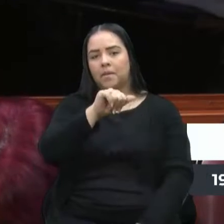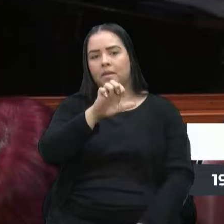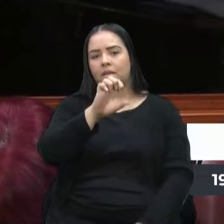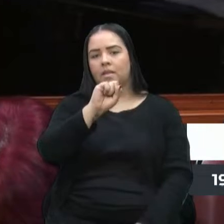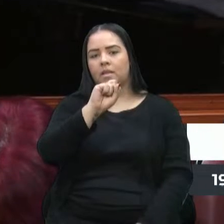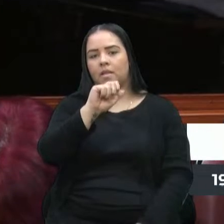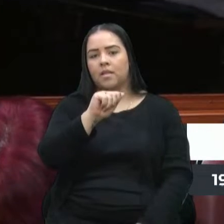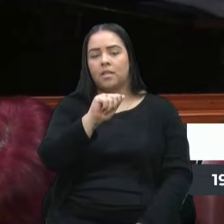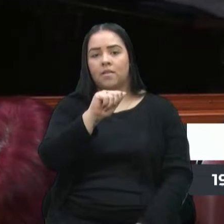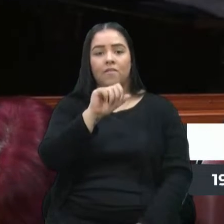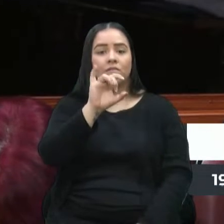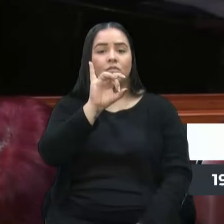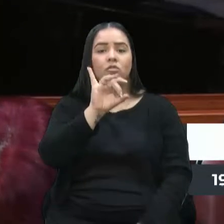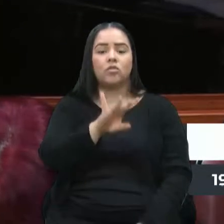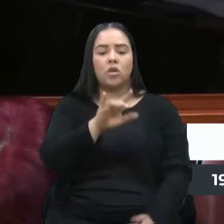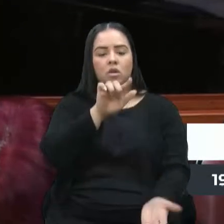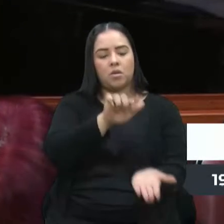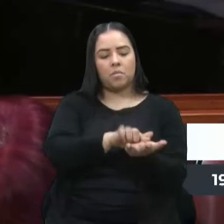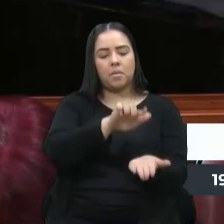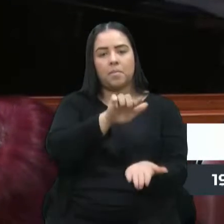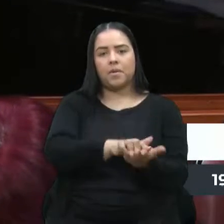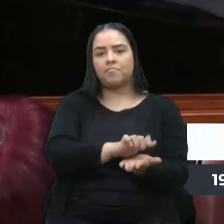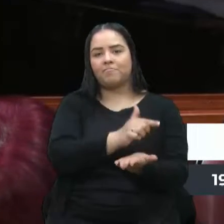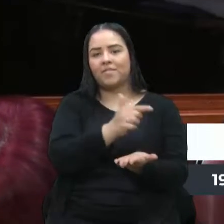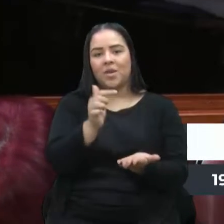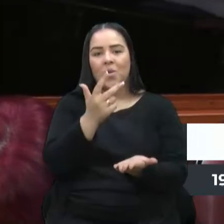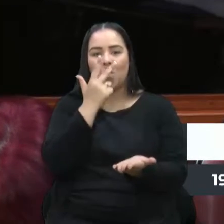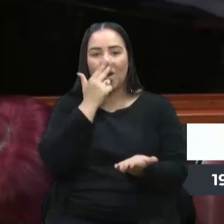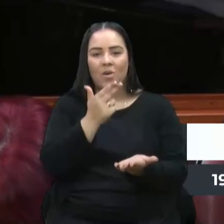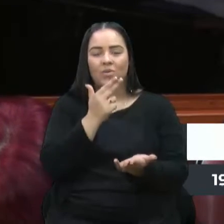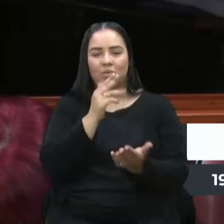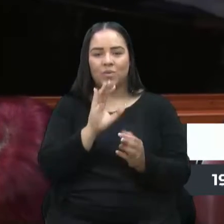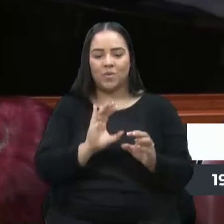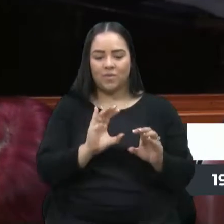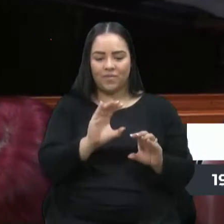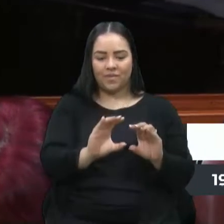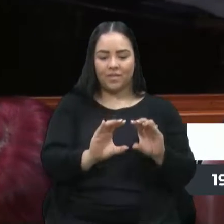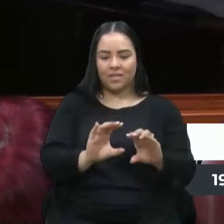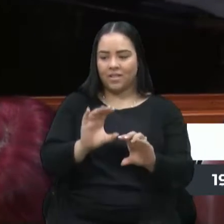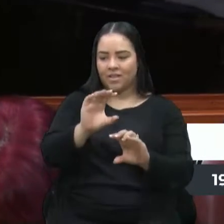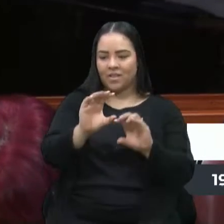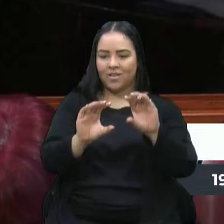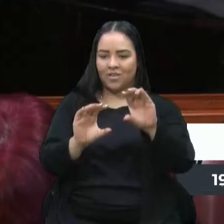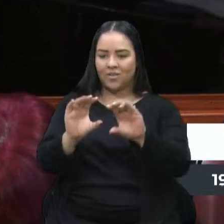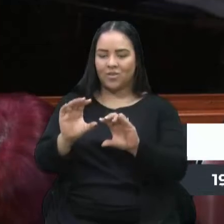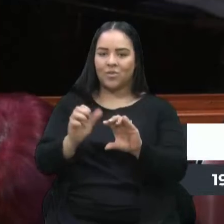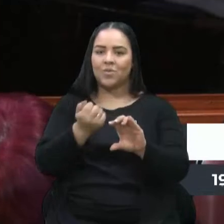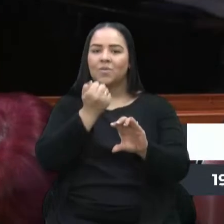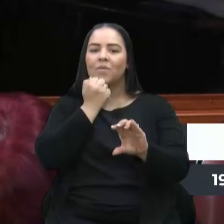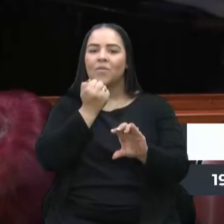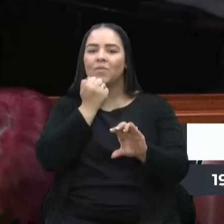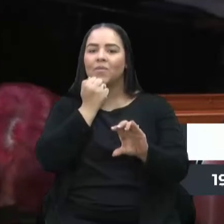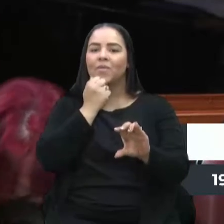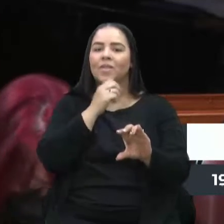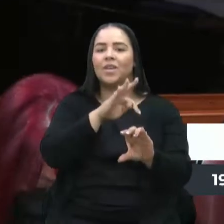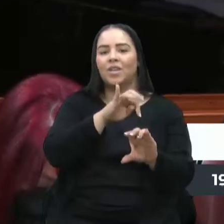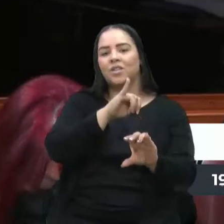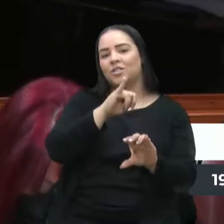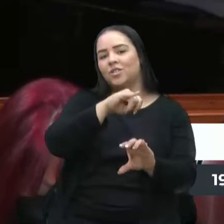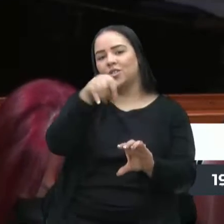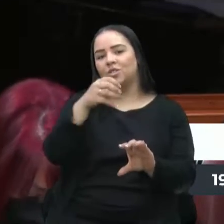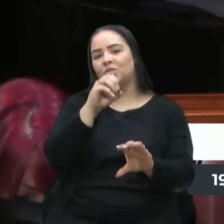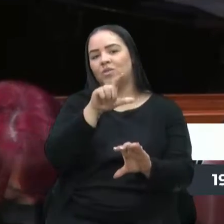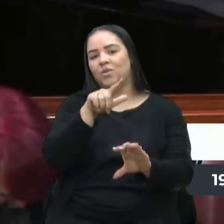não saiu do papel não saiu dos tijolos vamos assim que é uma das representações arquitetônicas da é você já não se tornou